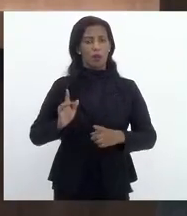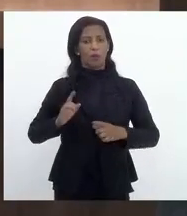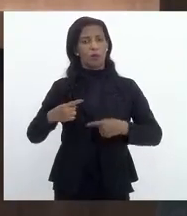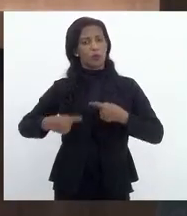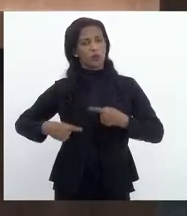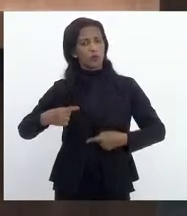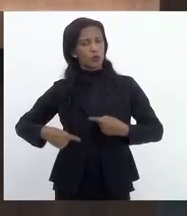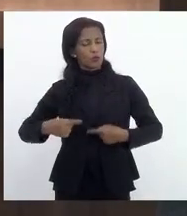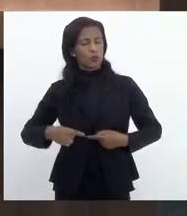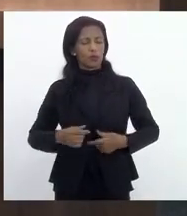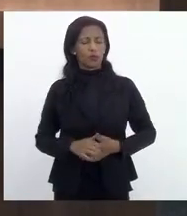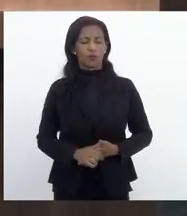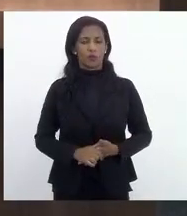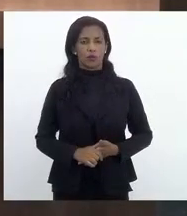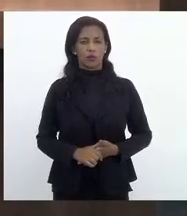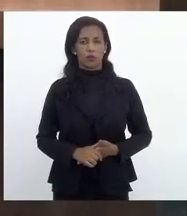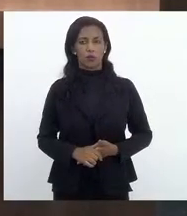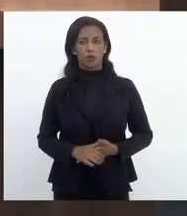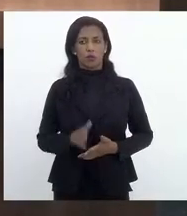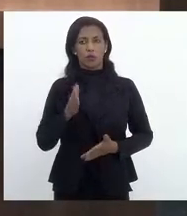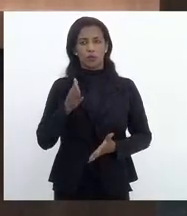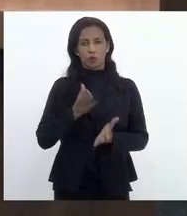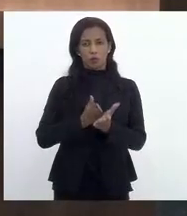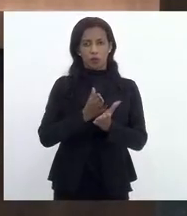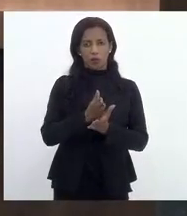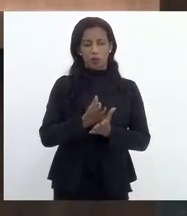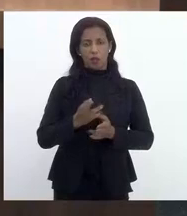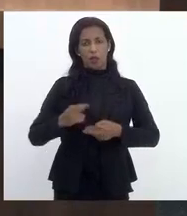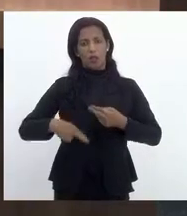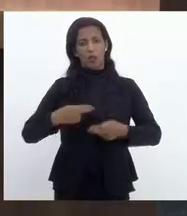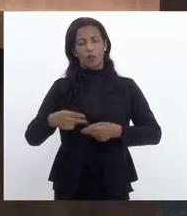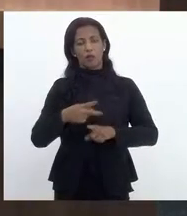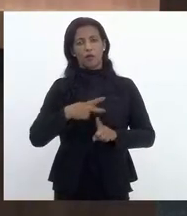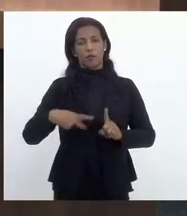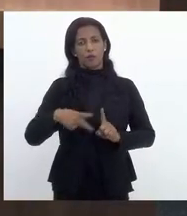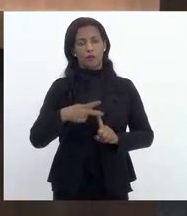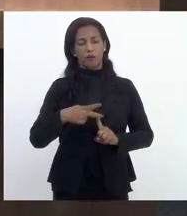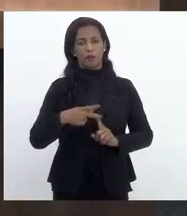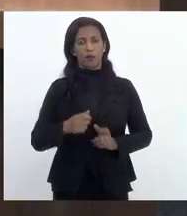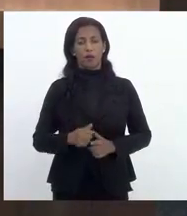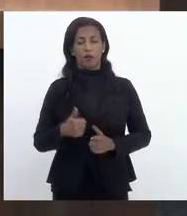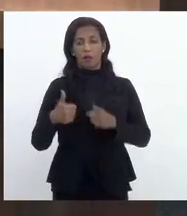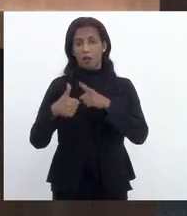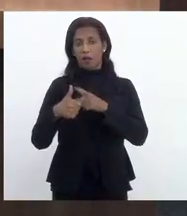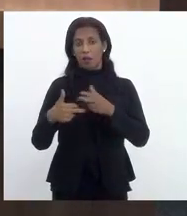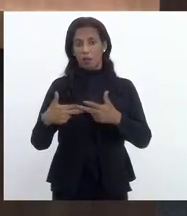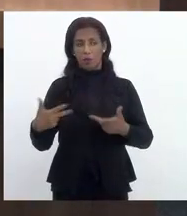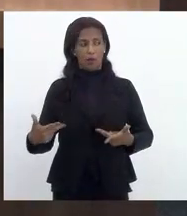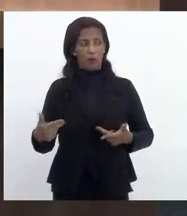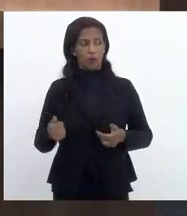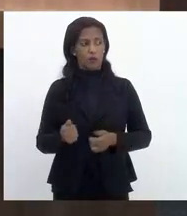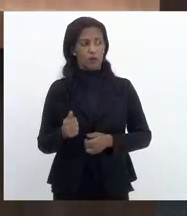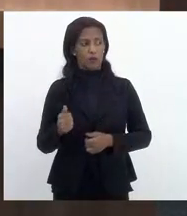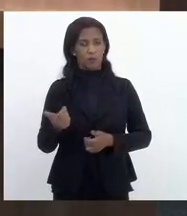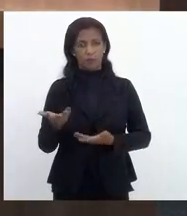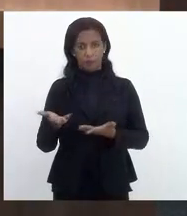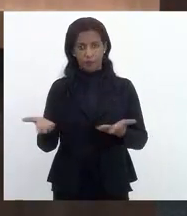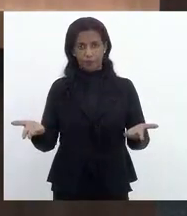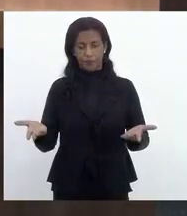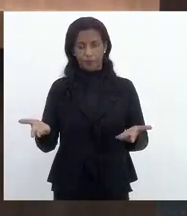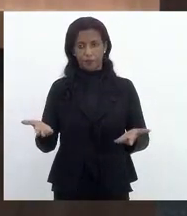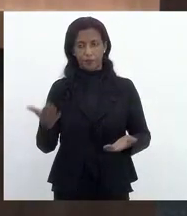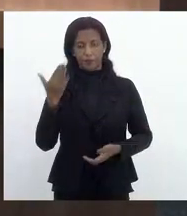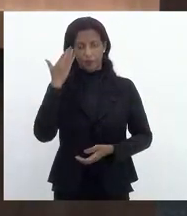discutir sobre Aécio desse regime de recuperação fiscal a primeira coisa que eu queria colocar para mesa